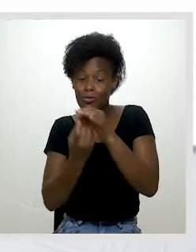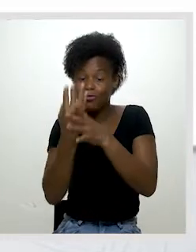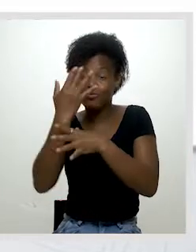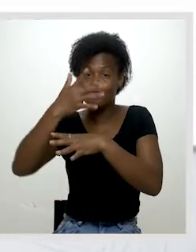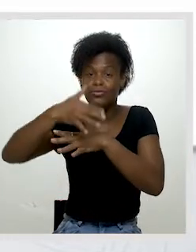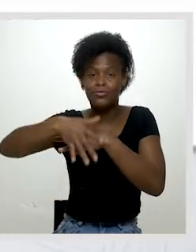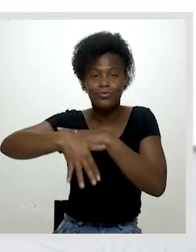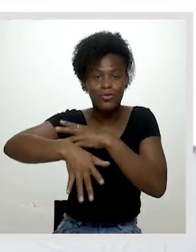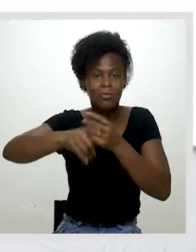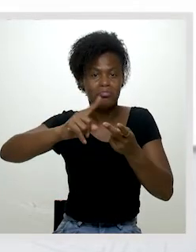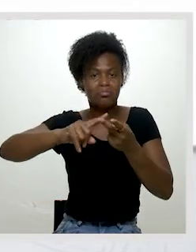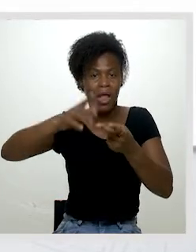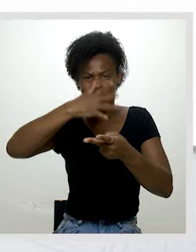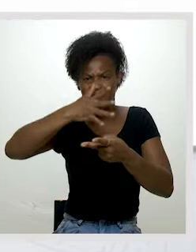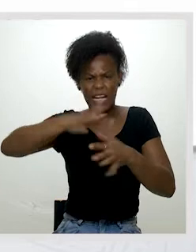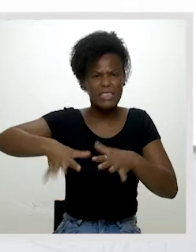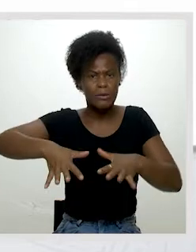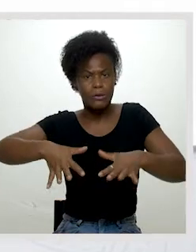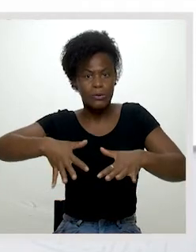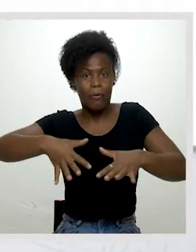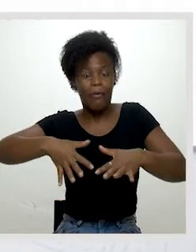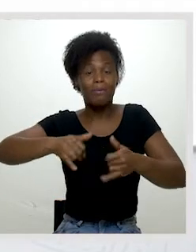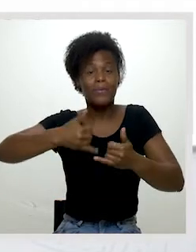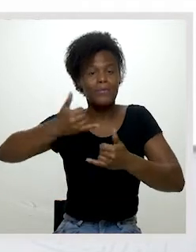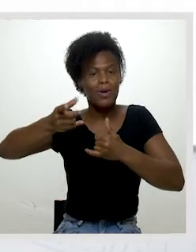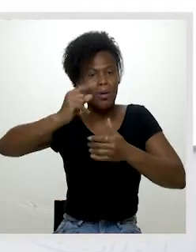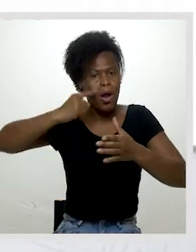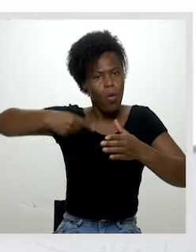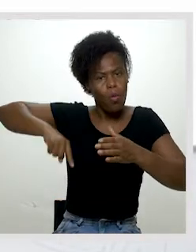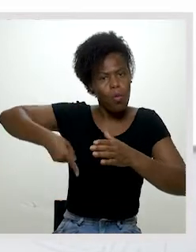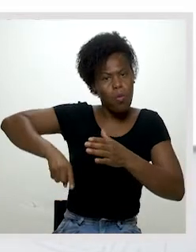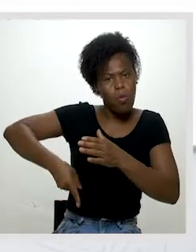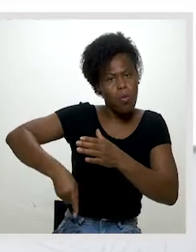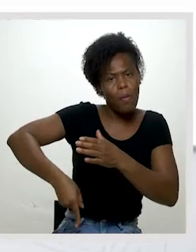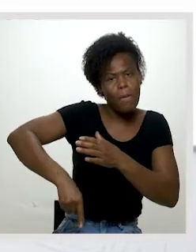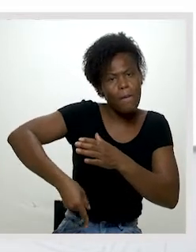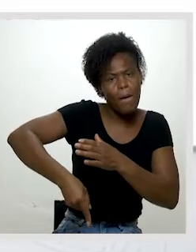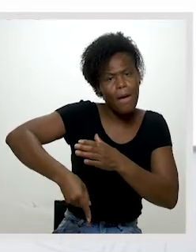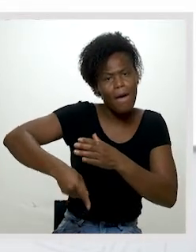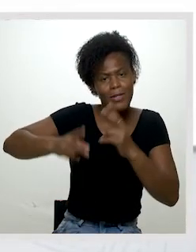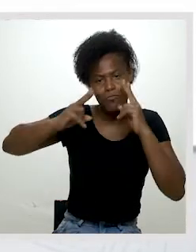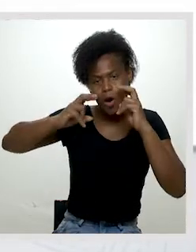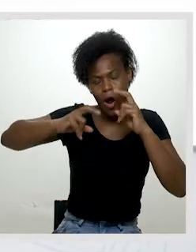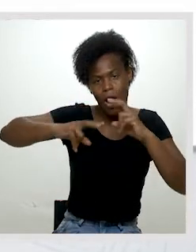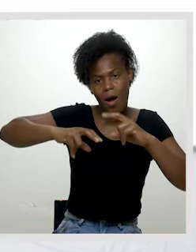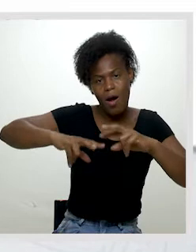vulcânicas, a atividade sísmica, faz sondagens e ainda explorações